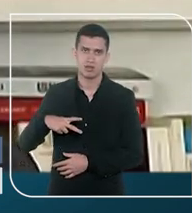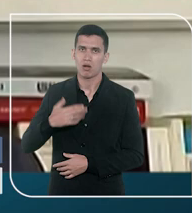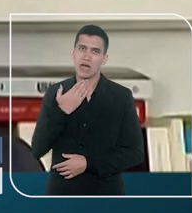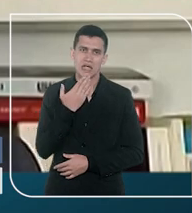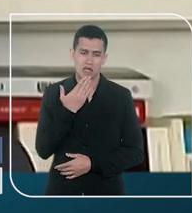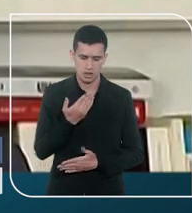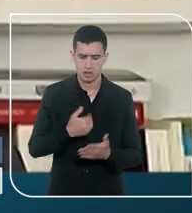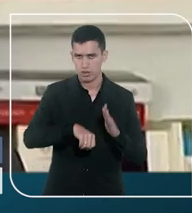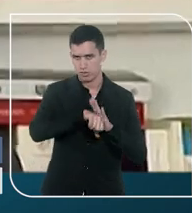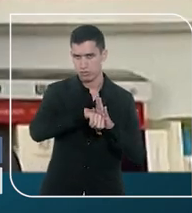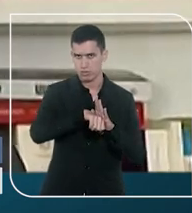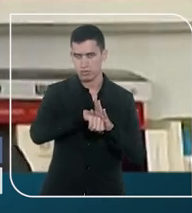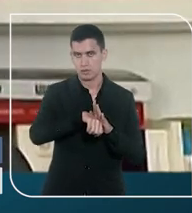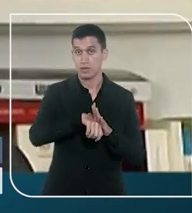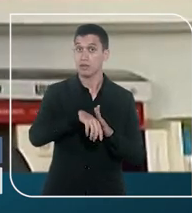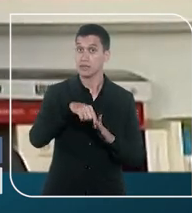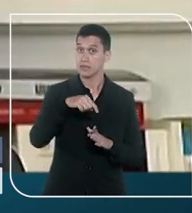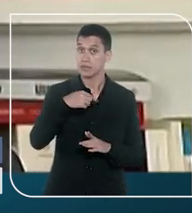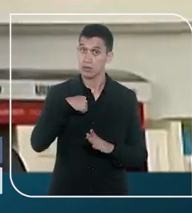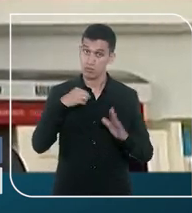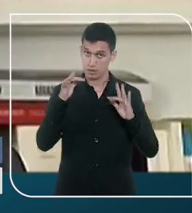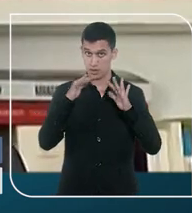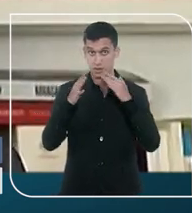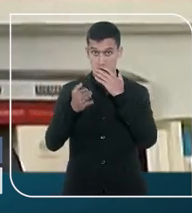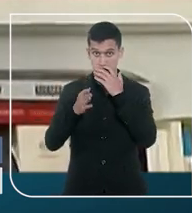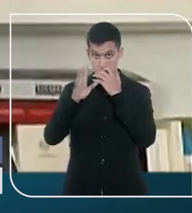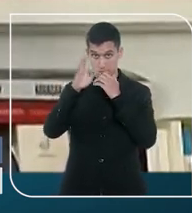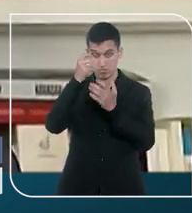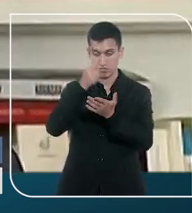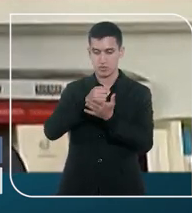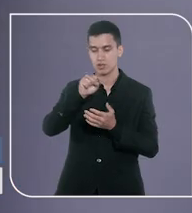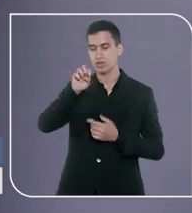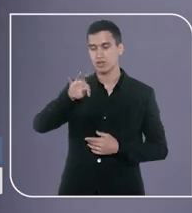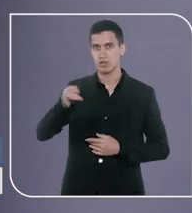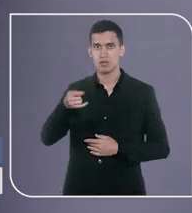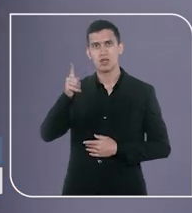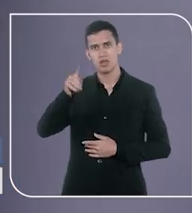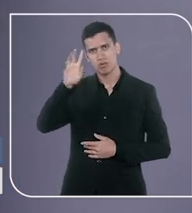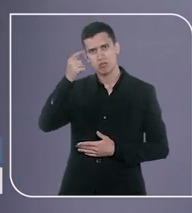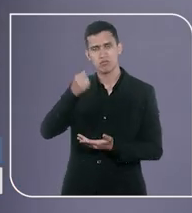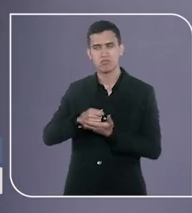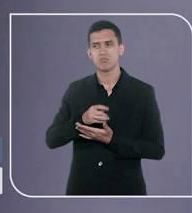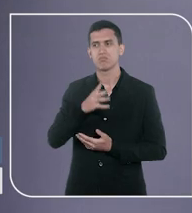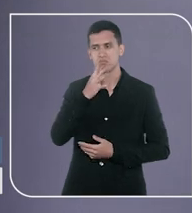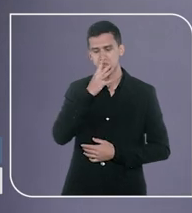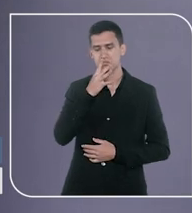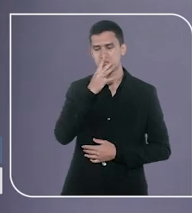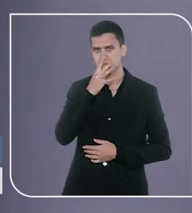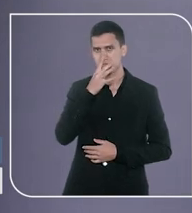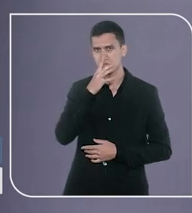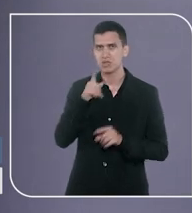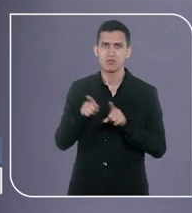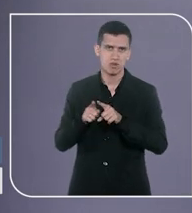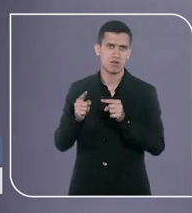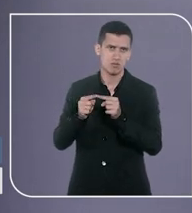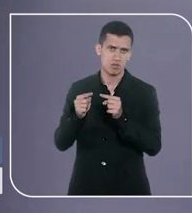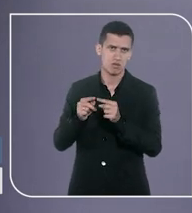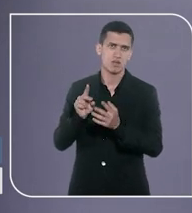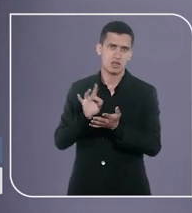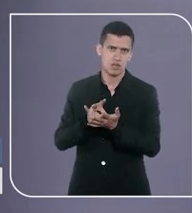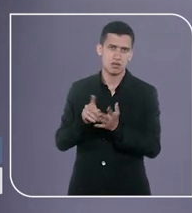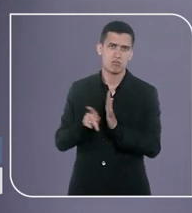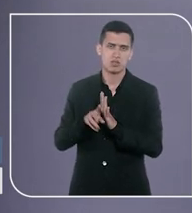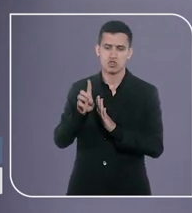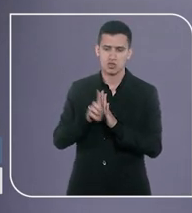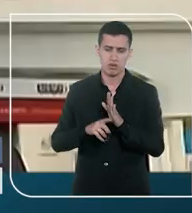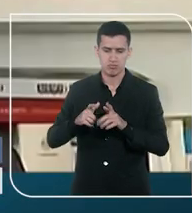penso eu que essa decisão do STJ, só para a gente arrematar, é uma decisão extremamente interessante e também condizente com o direito à